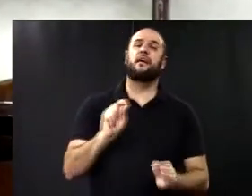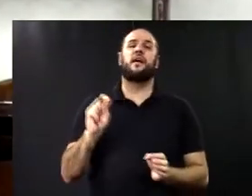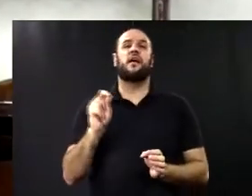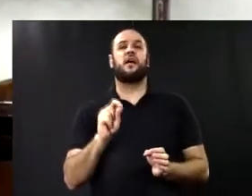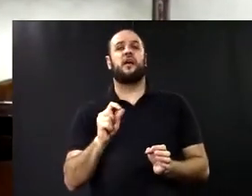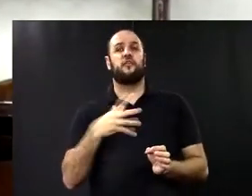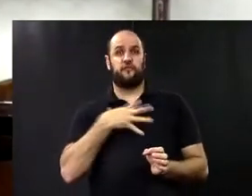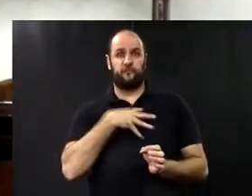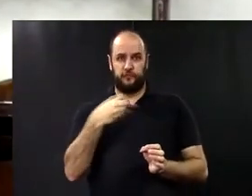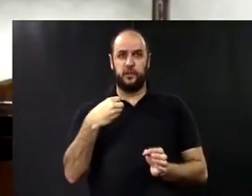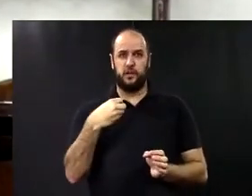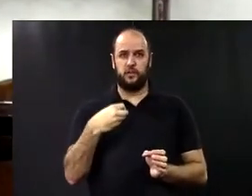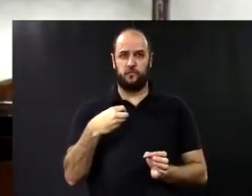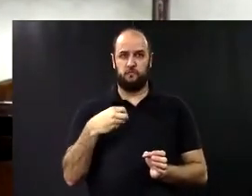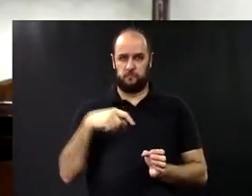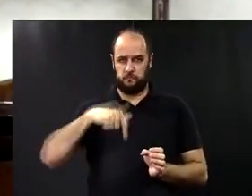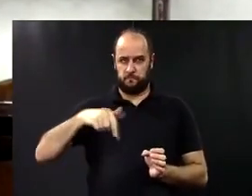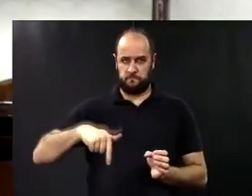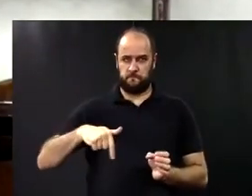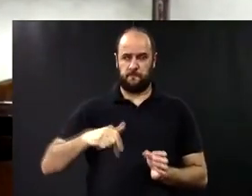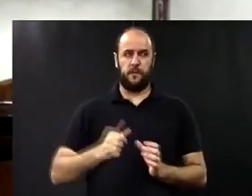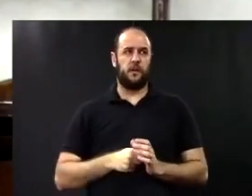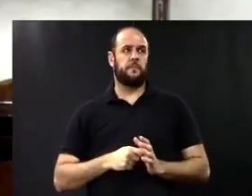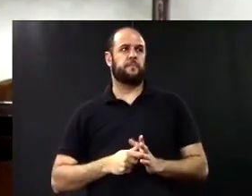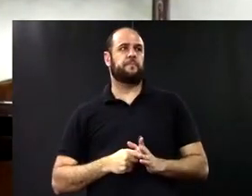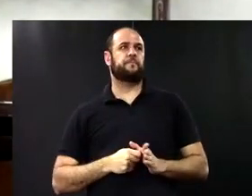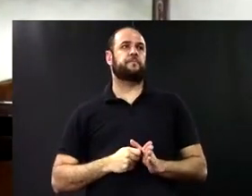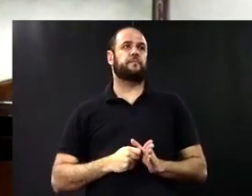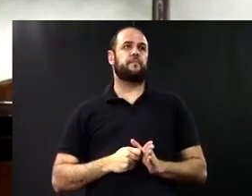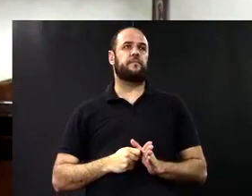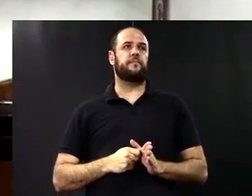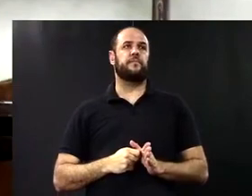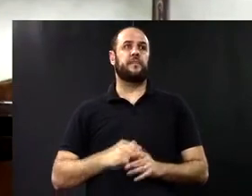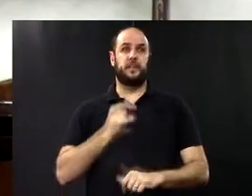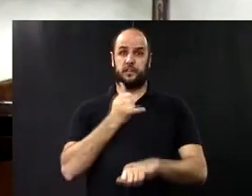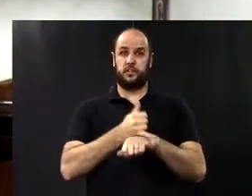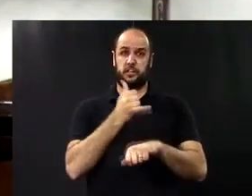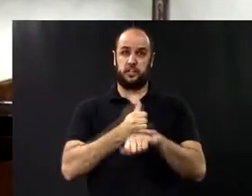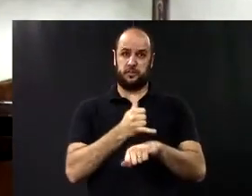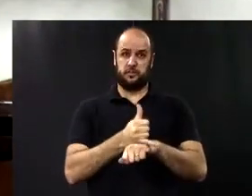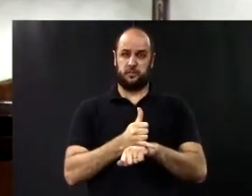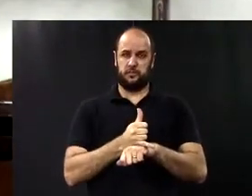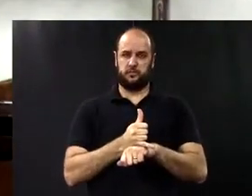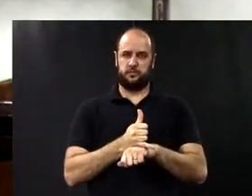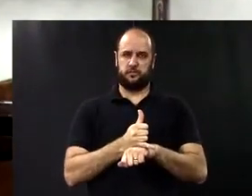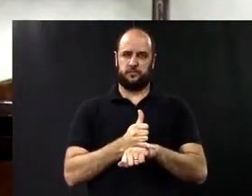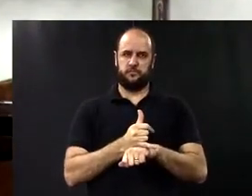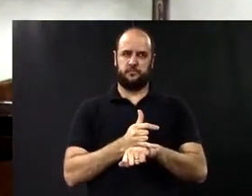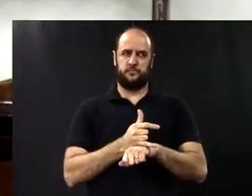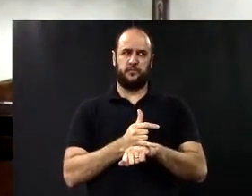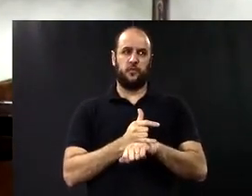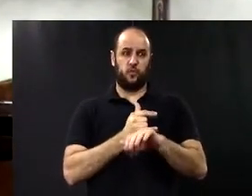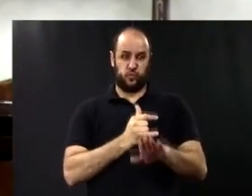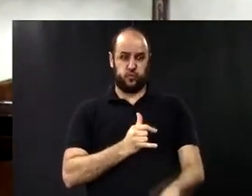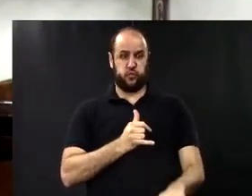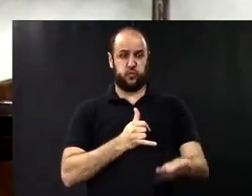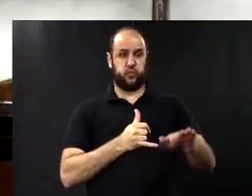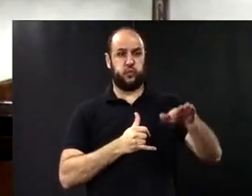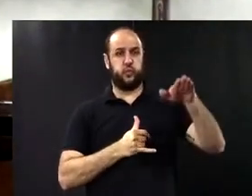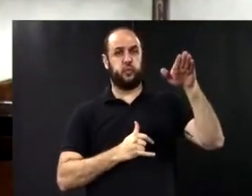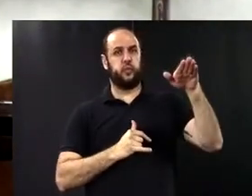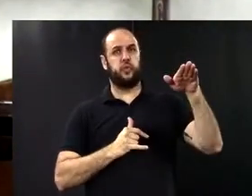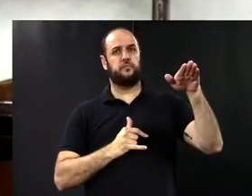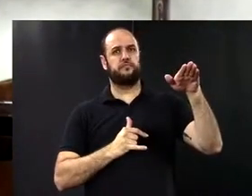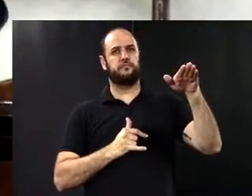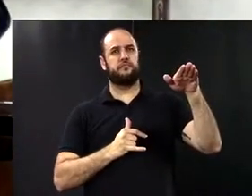os filhos têm a liderança do pai até o momento. Os filhos